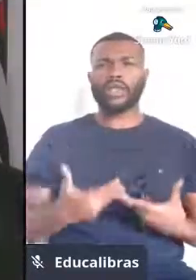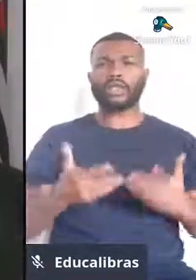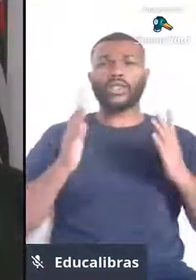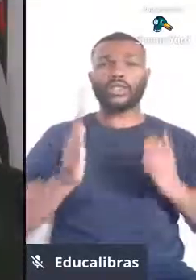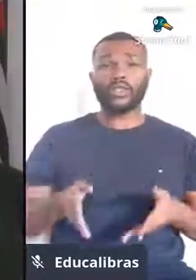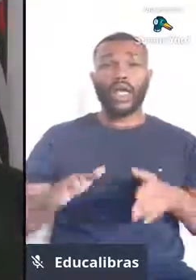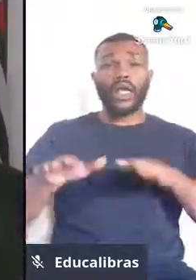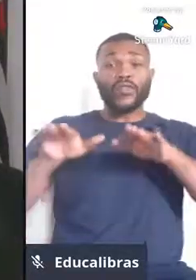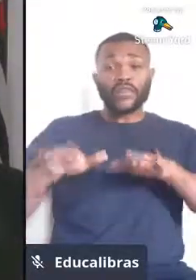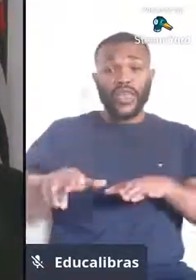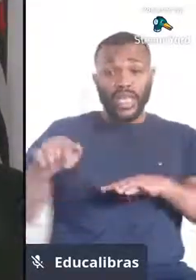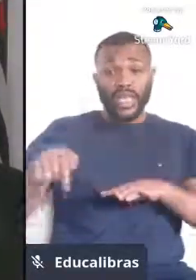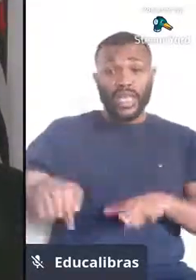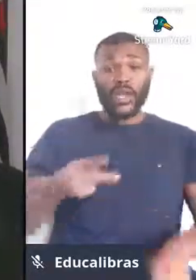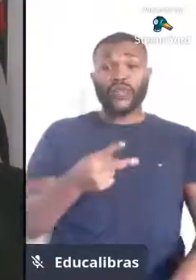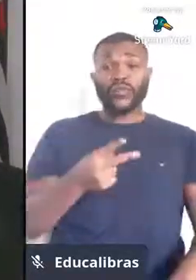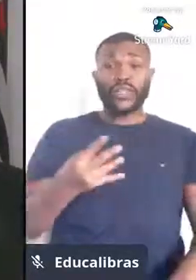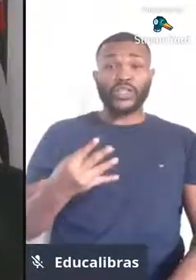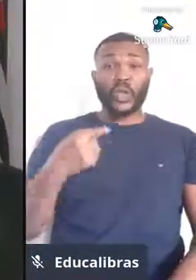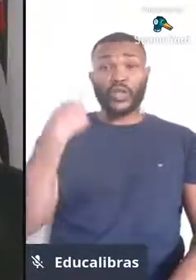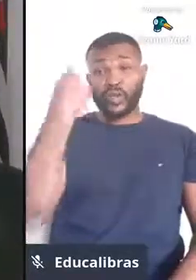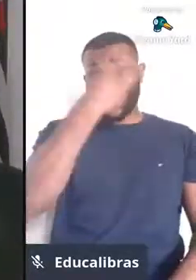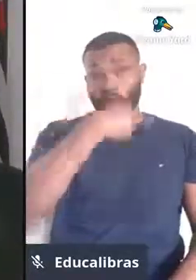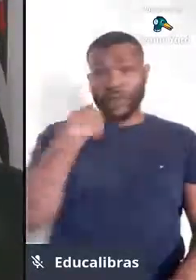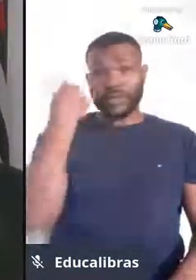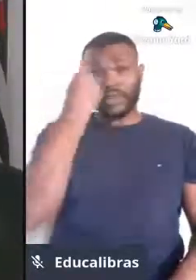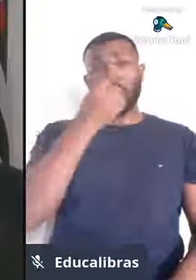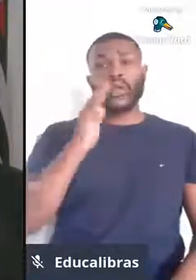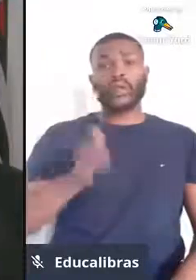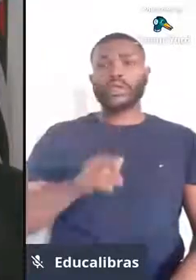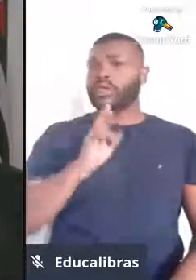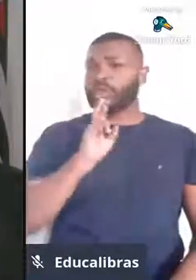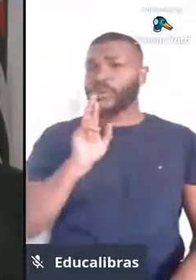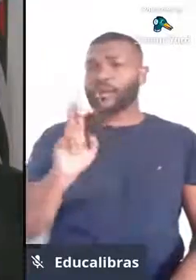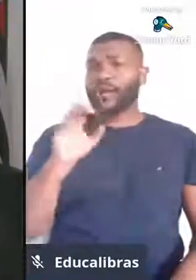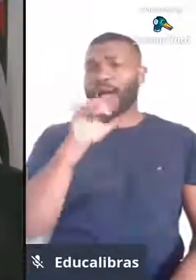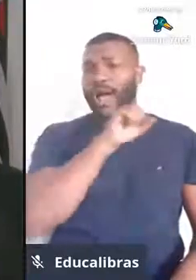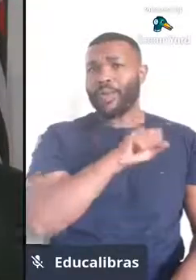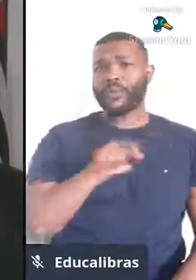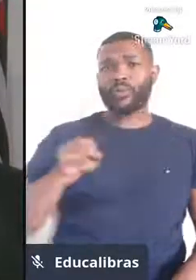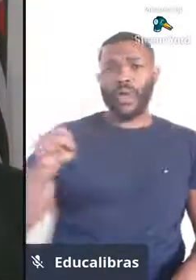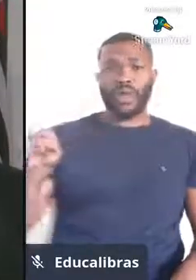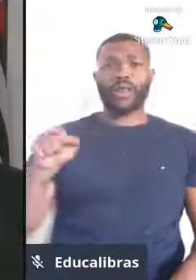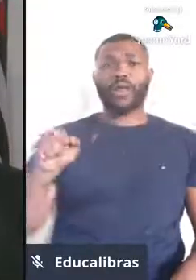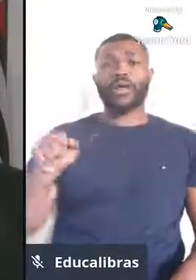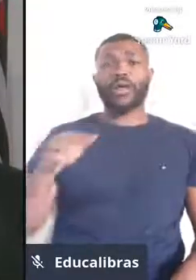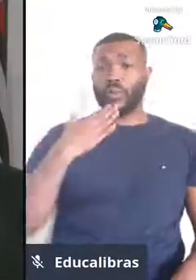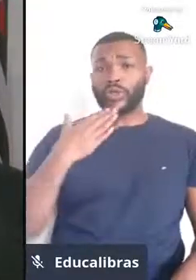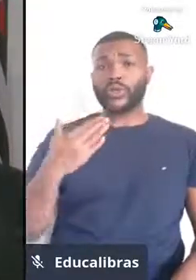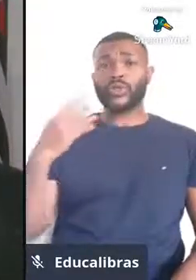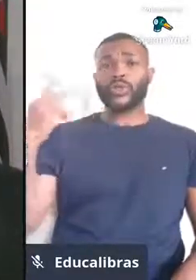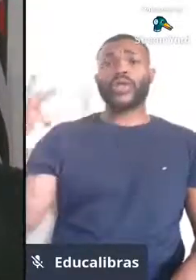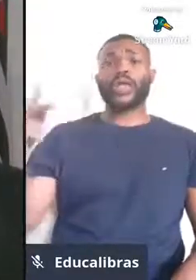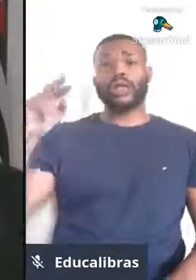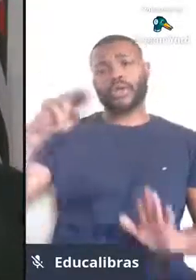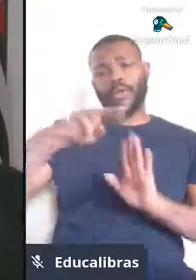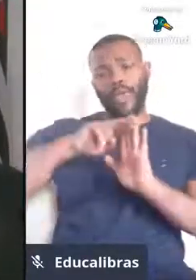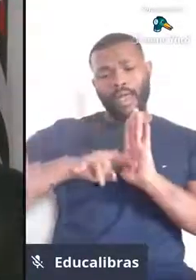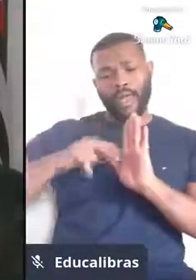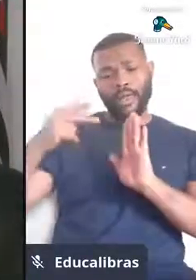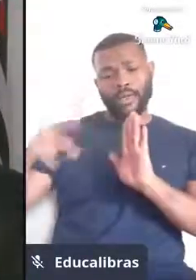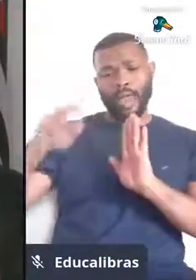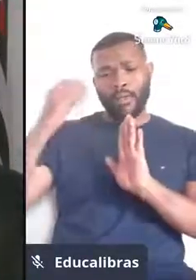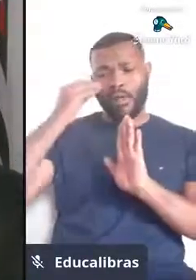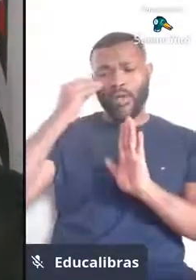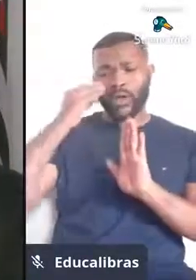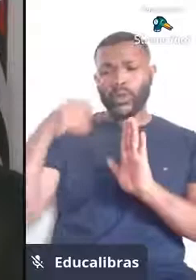24 horas e a gente tem que prontamente responder às demandas, às determinações do prefeito, que